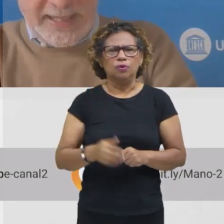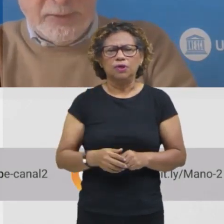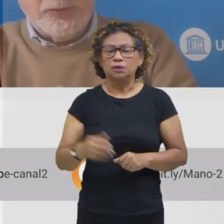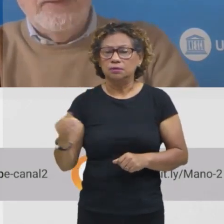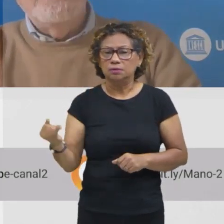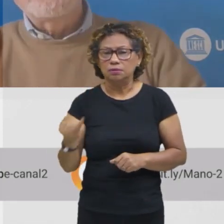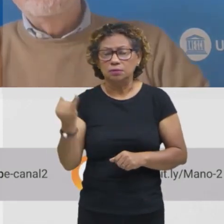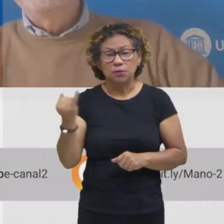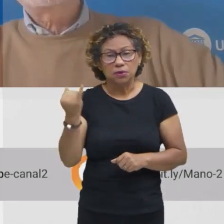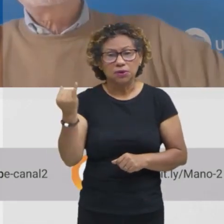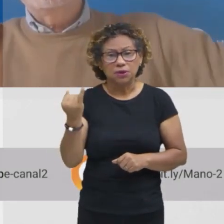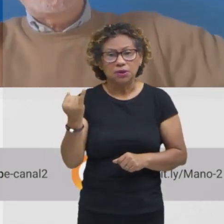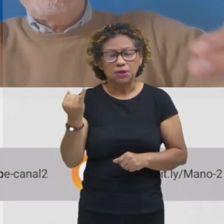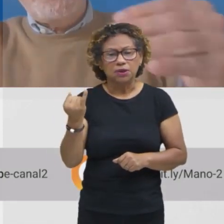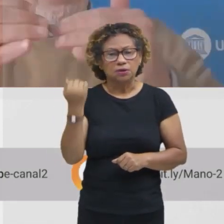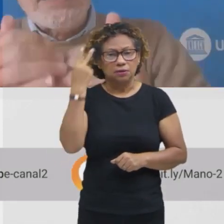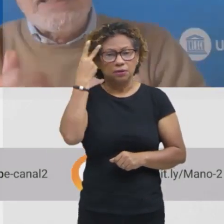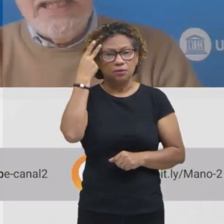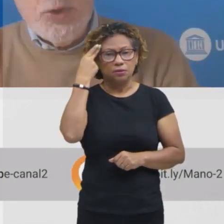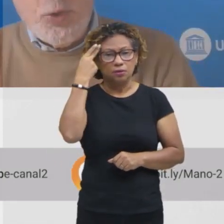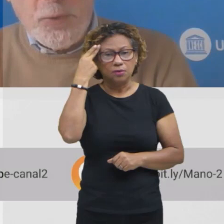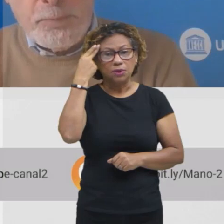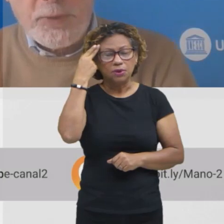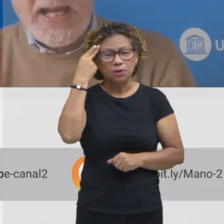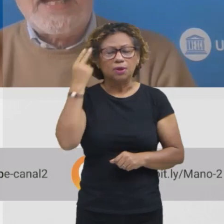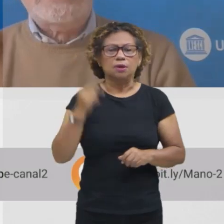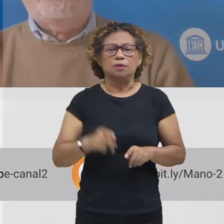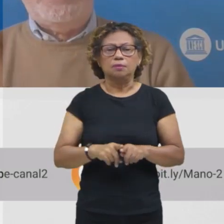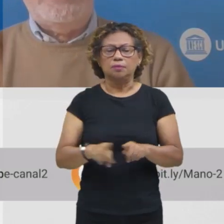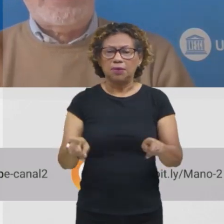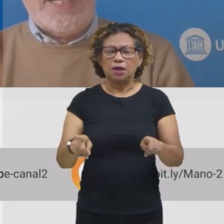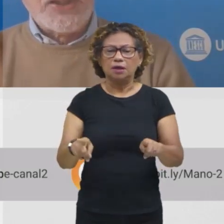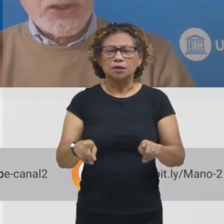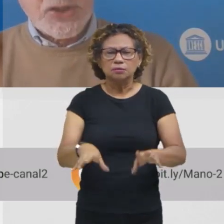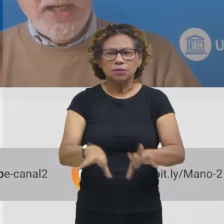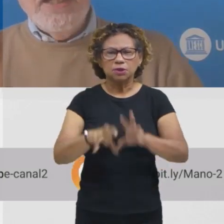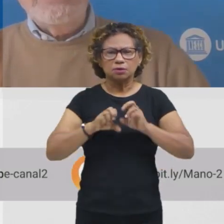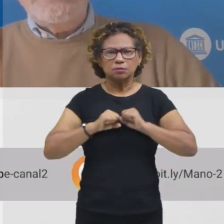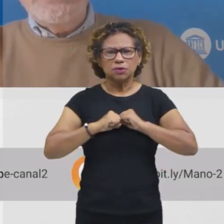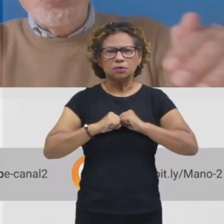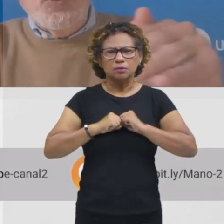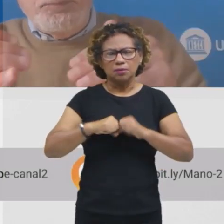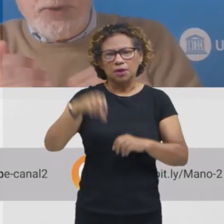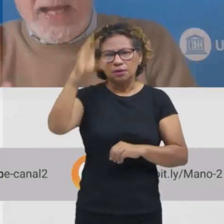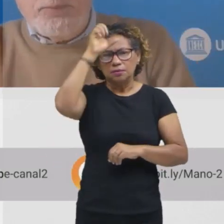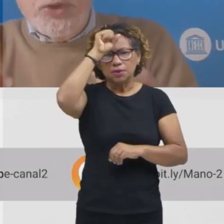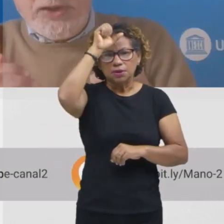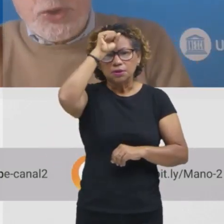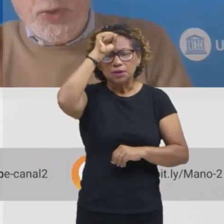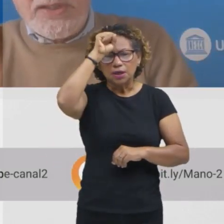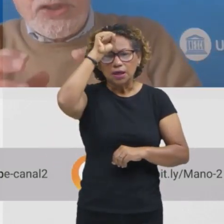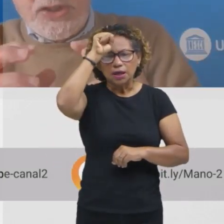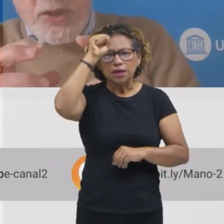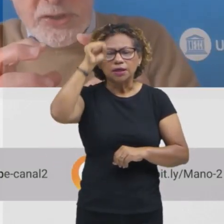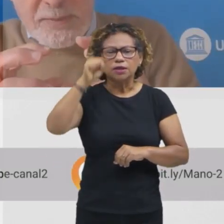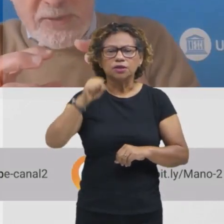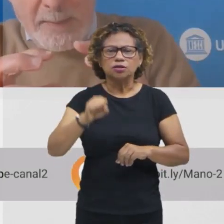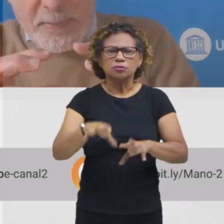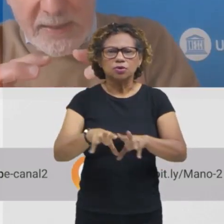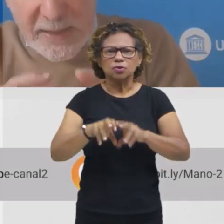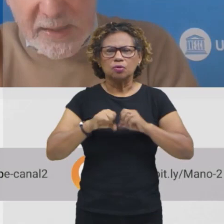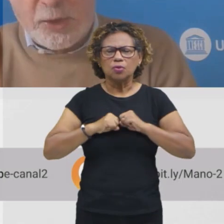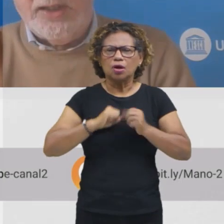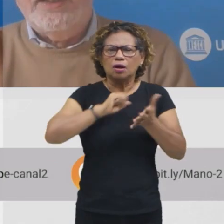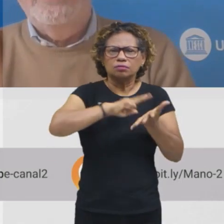e anormais, mas sendo capazes de incorporar as aprendizagens, de incorporar muitas coisas que nós